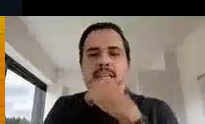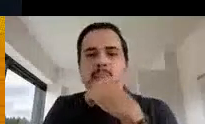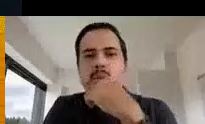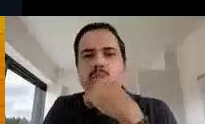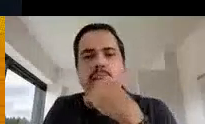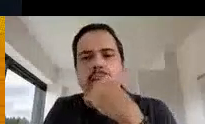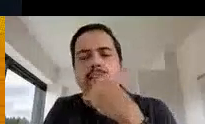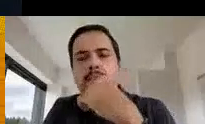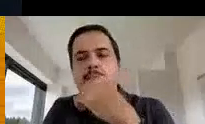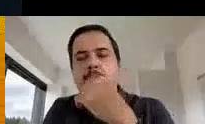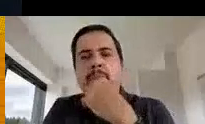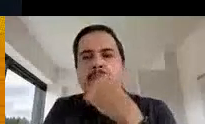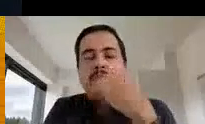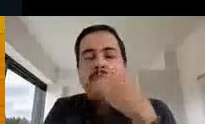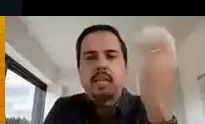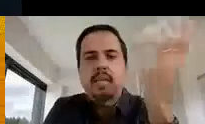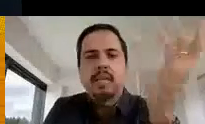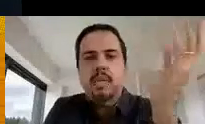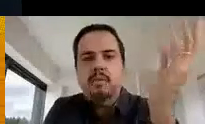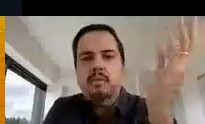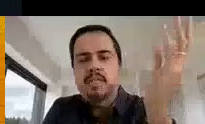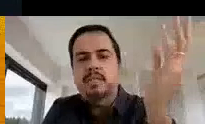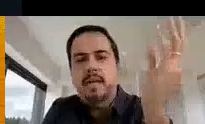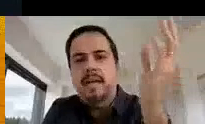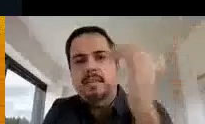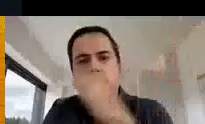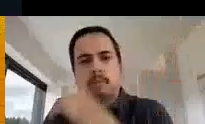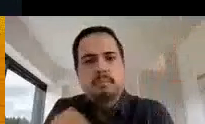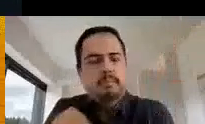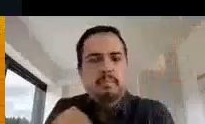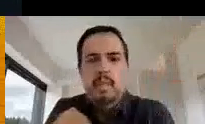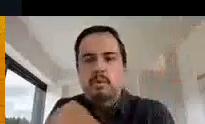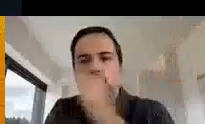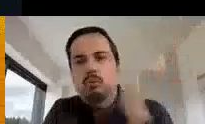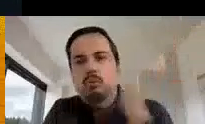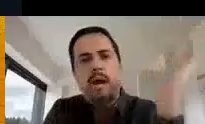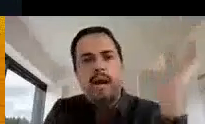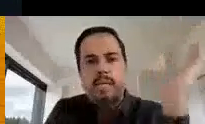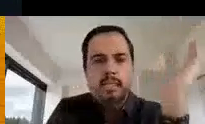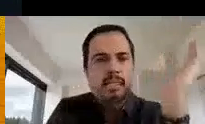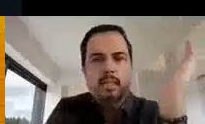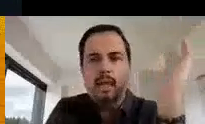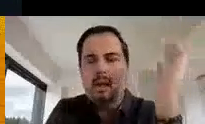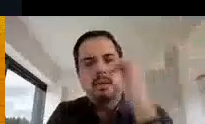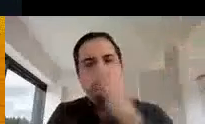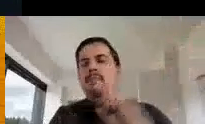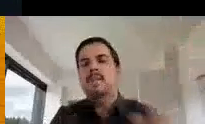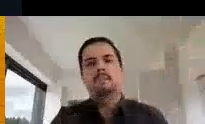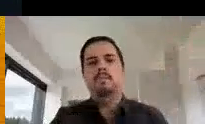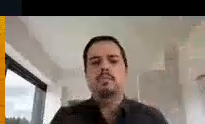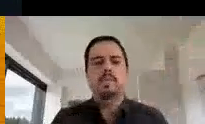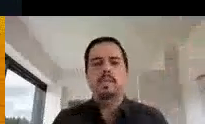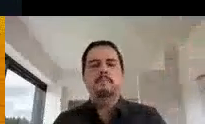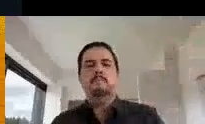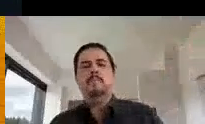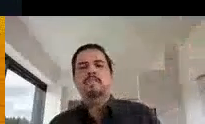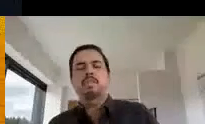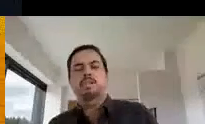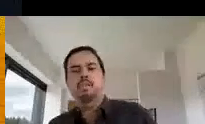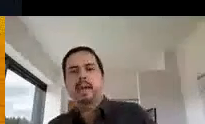de centenas de milhões de reais, né? Você tem a Resultados Digitais, que detonou no marketing digital e